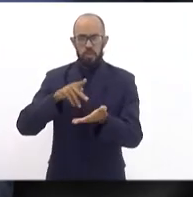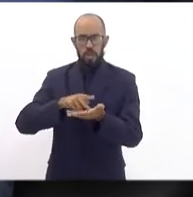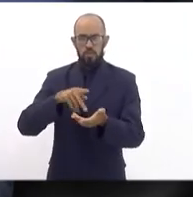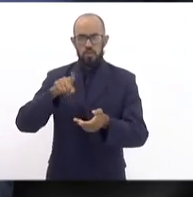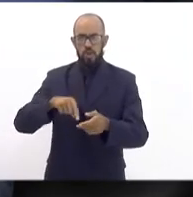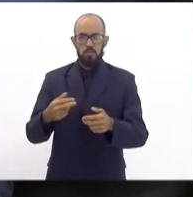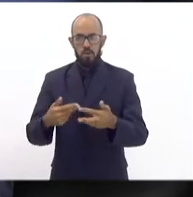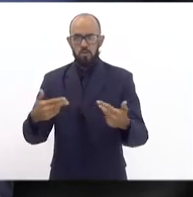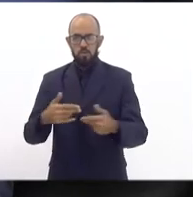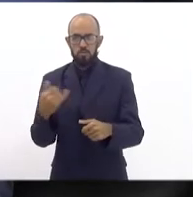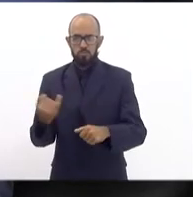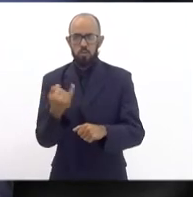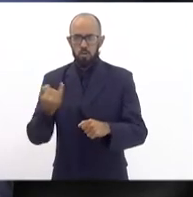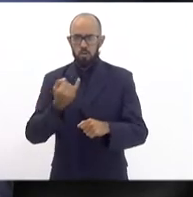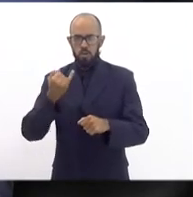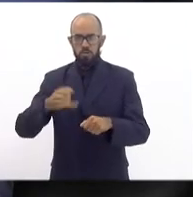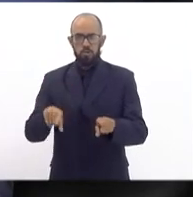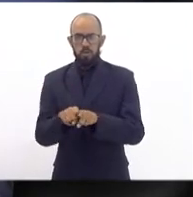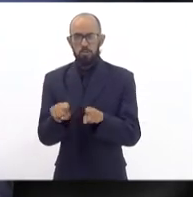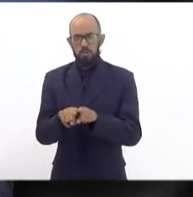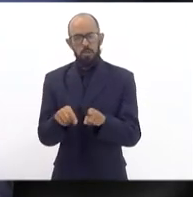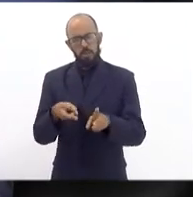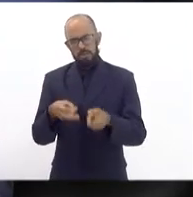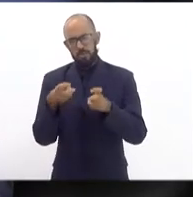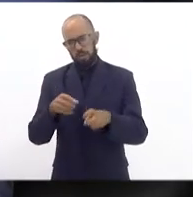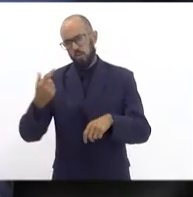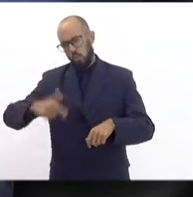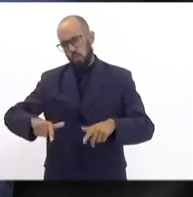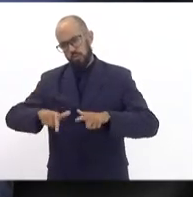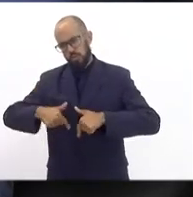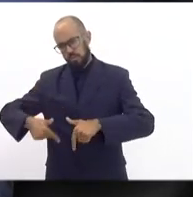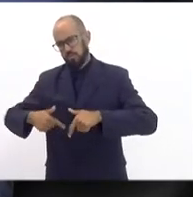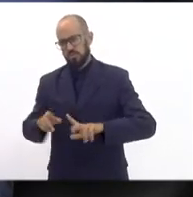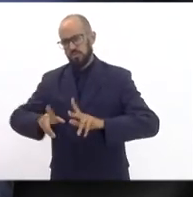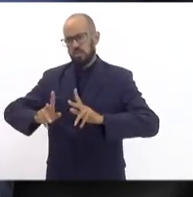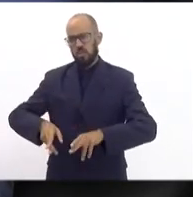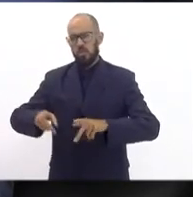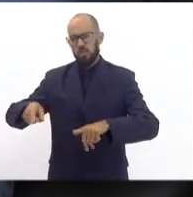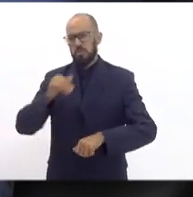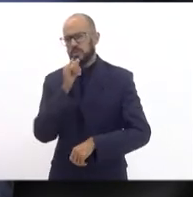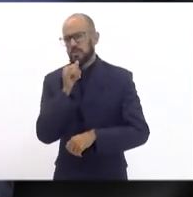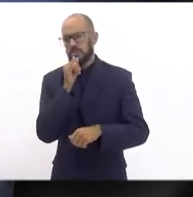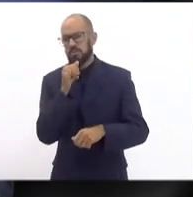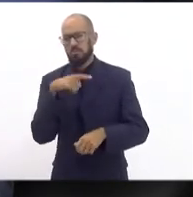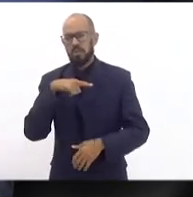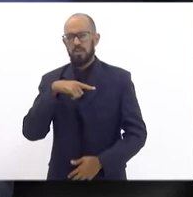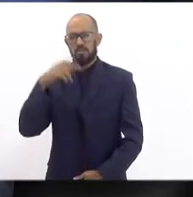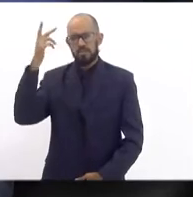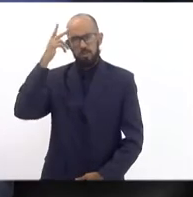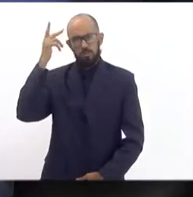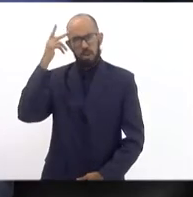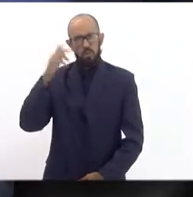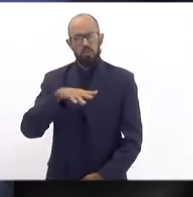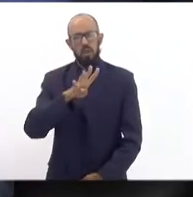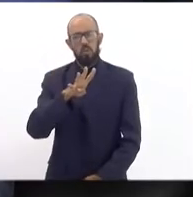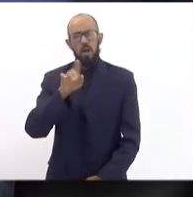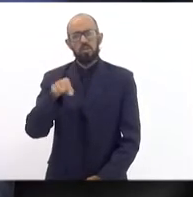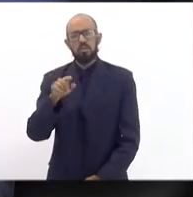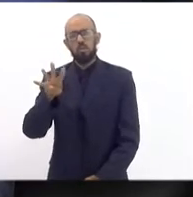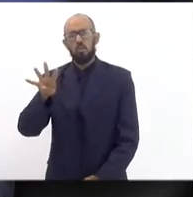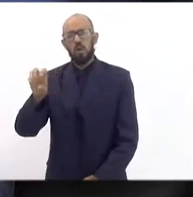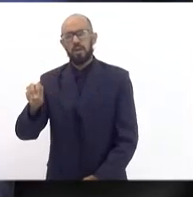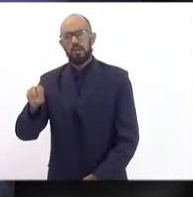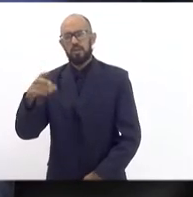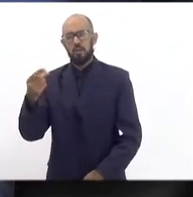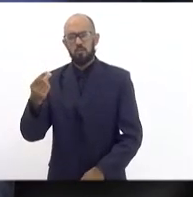bastante interessante, inclusive vendo outras situações, como, por exemplo, o trem de São Paulo, né, que é R$ 4,40, o